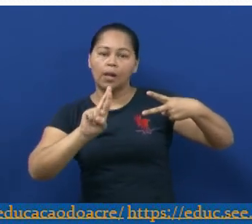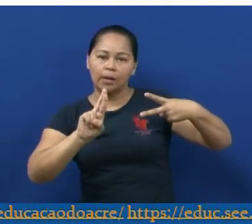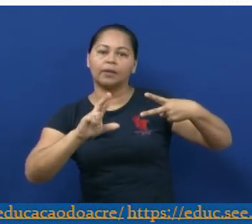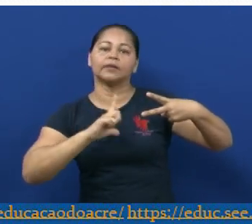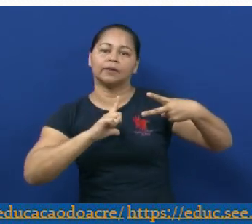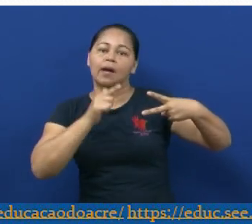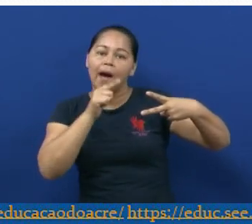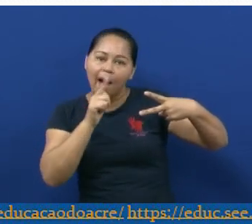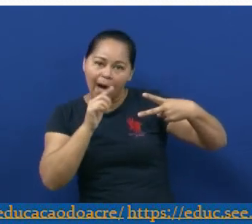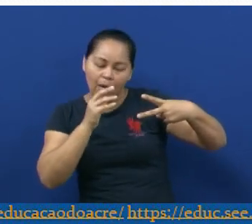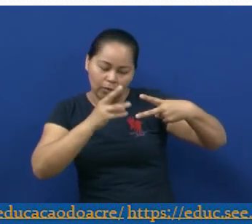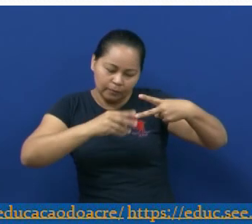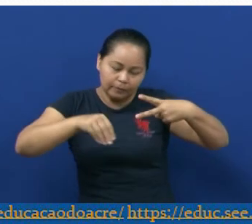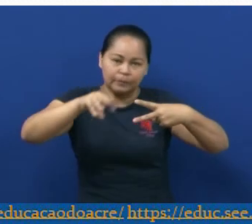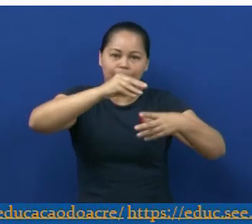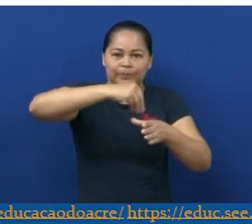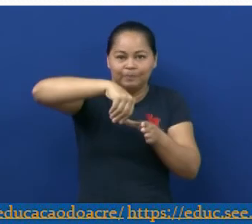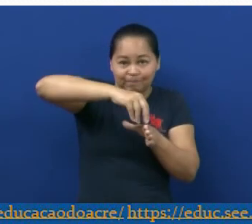com a água.